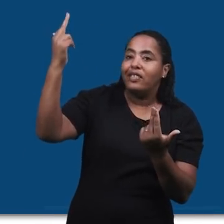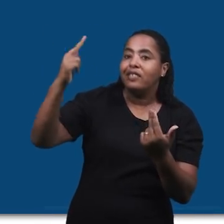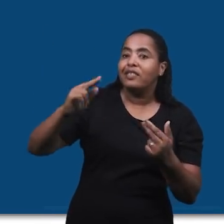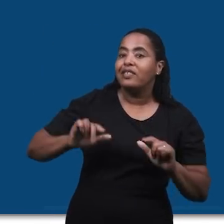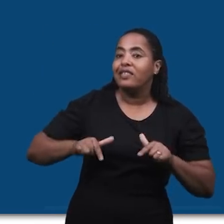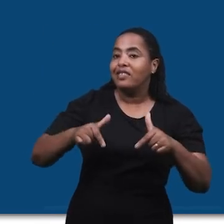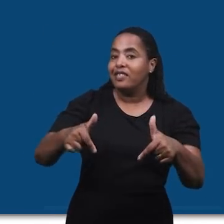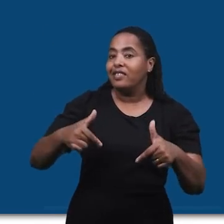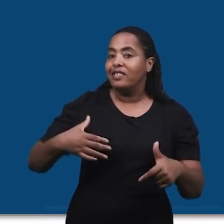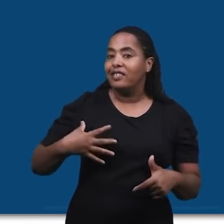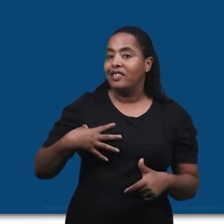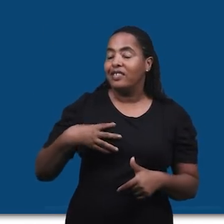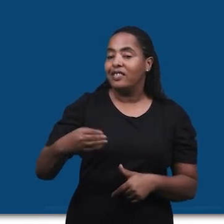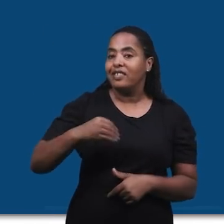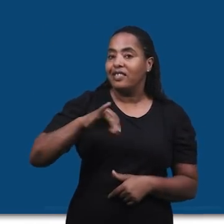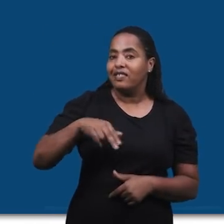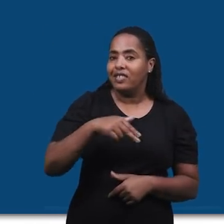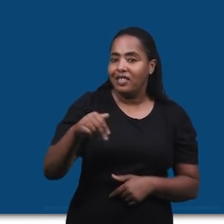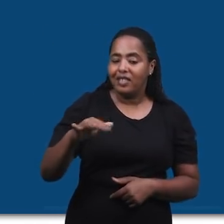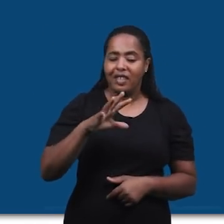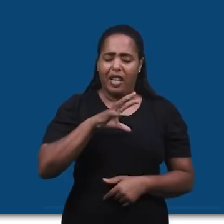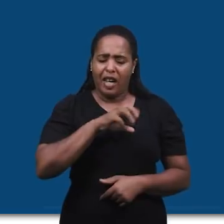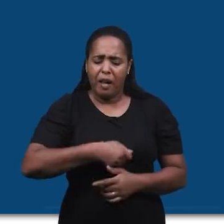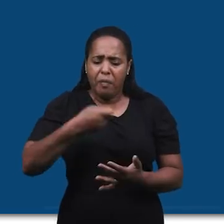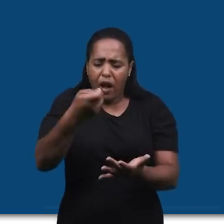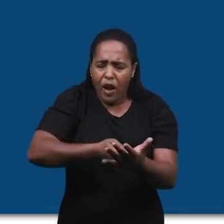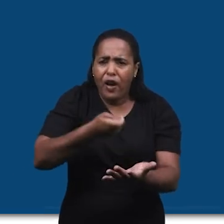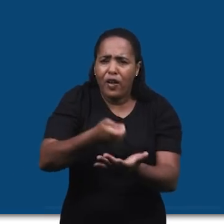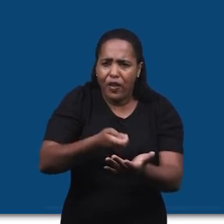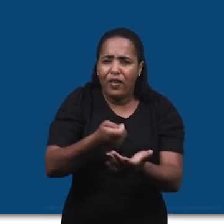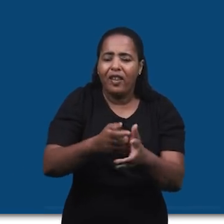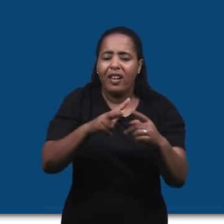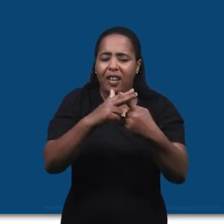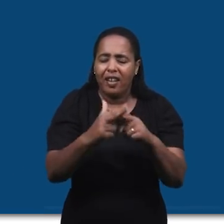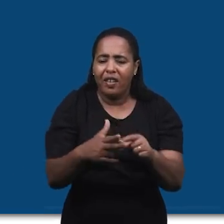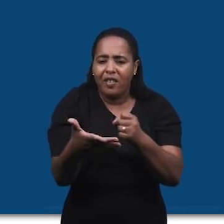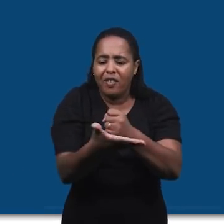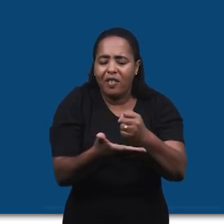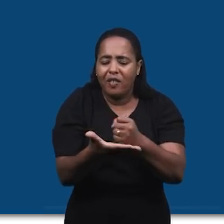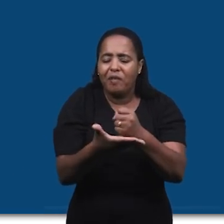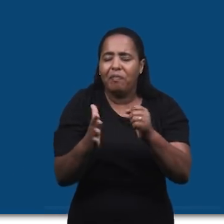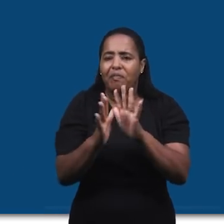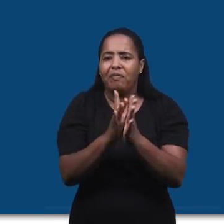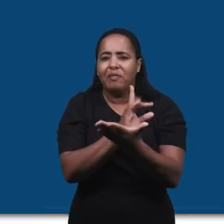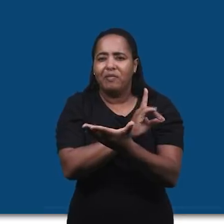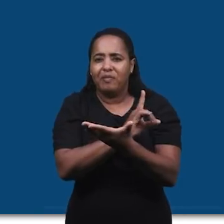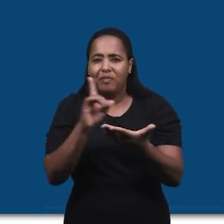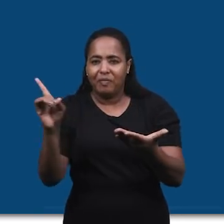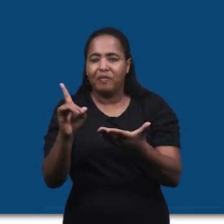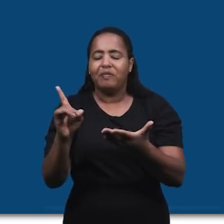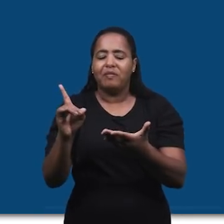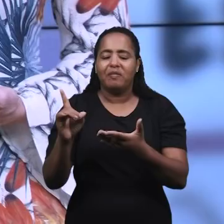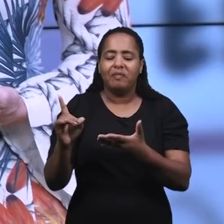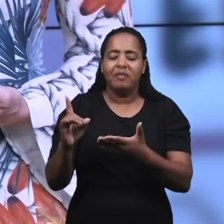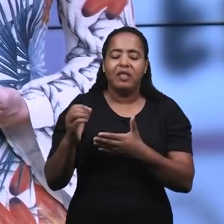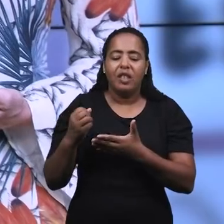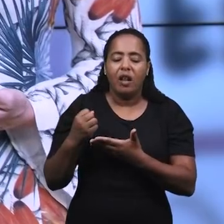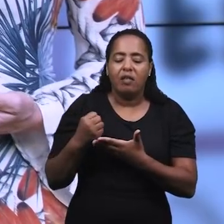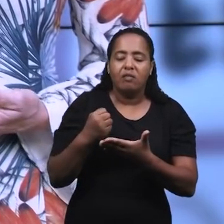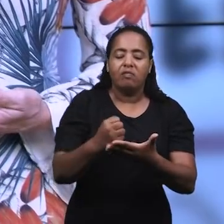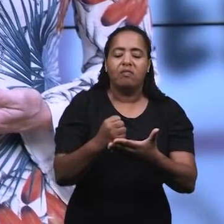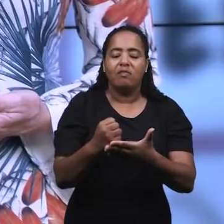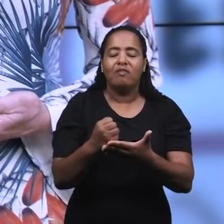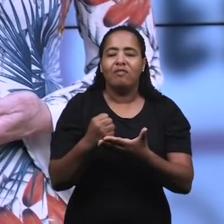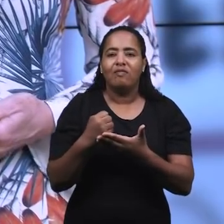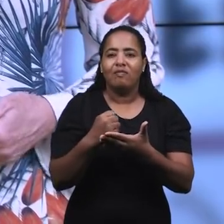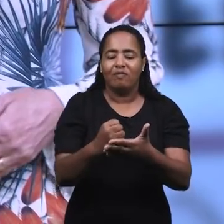Jonas, amar e insistir na correção com base bíblica, a fim de colaborarmos na formação